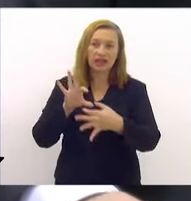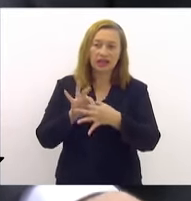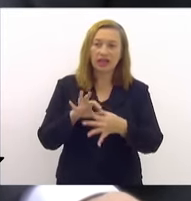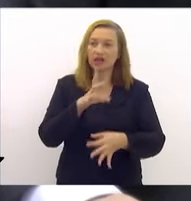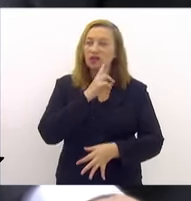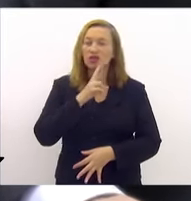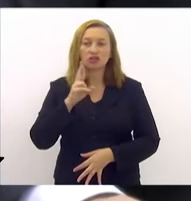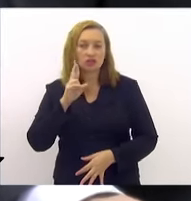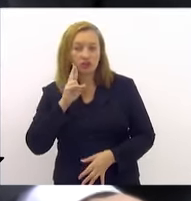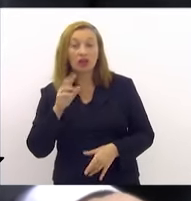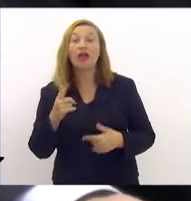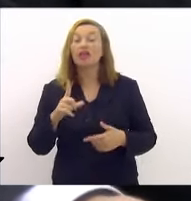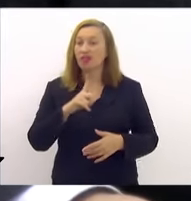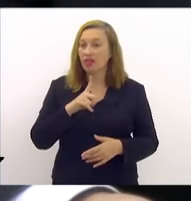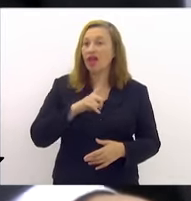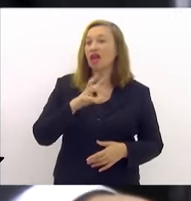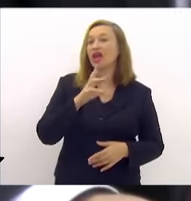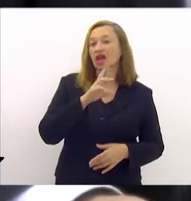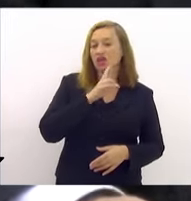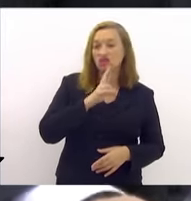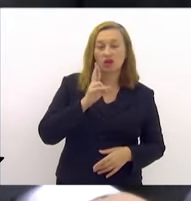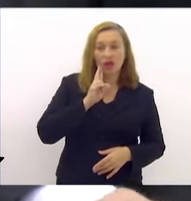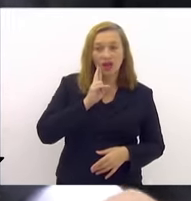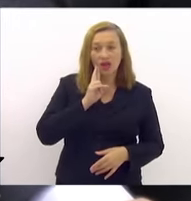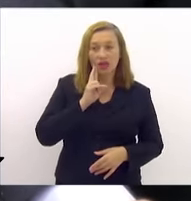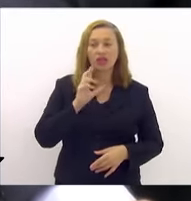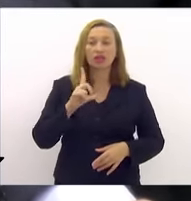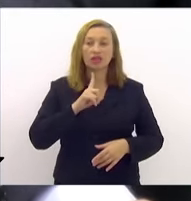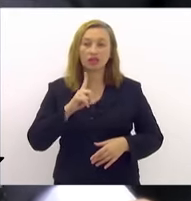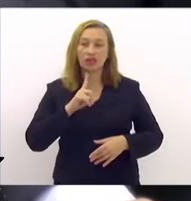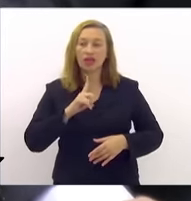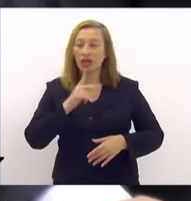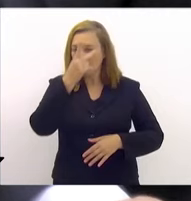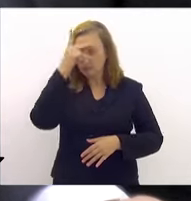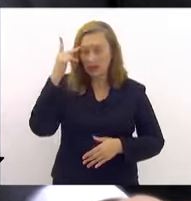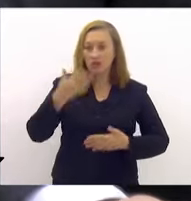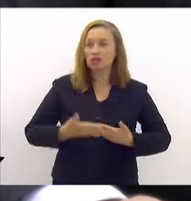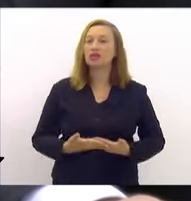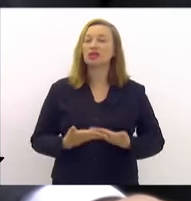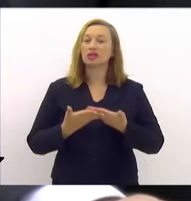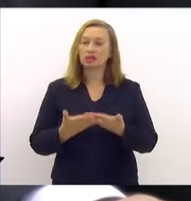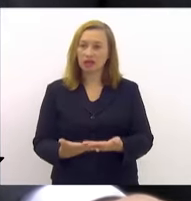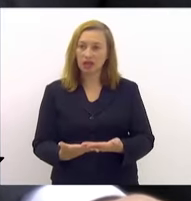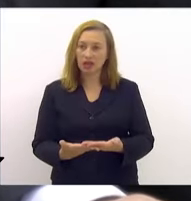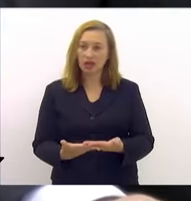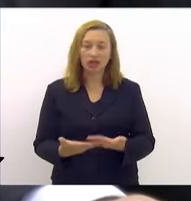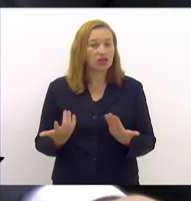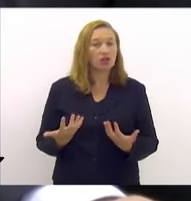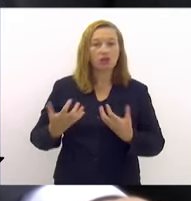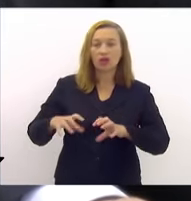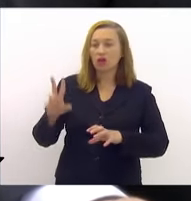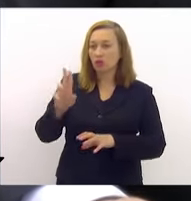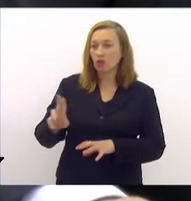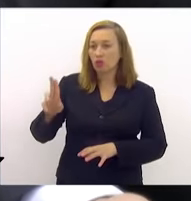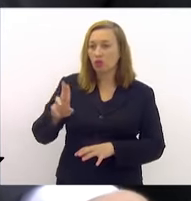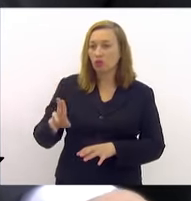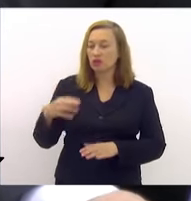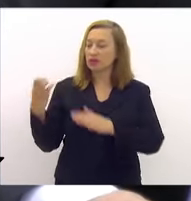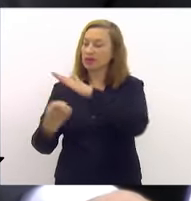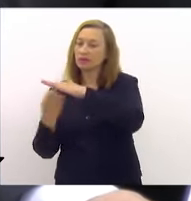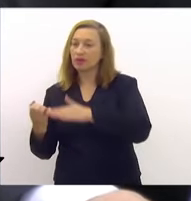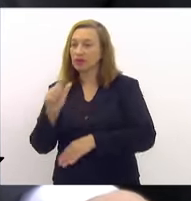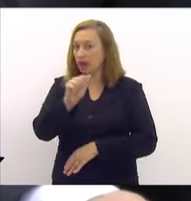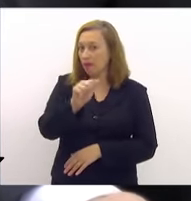também faz delivery e que prefere não fazer uso dos serviços dessas empresas de aplicativo.